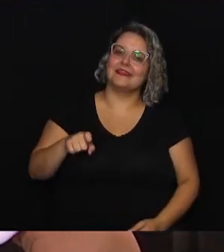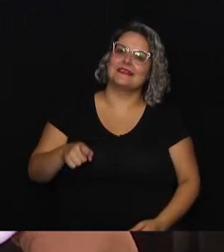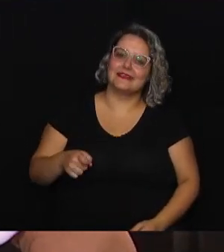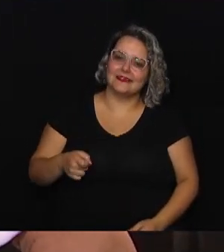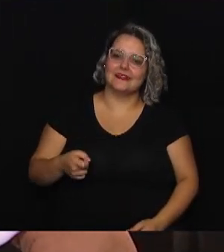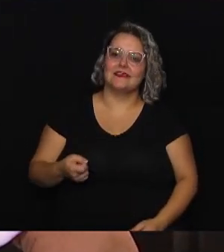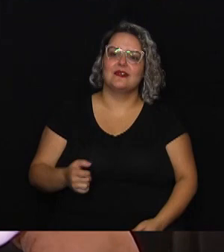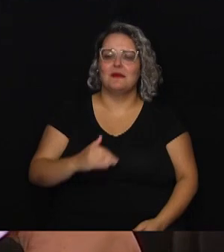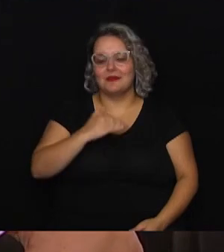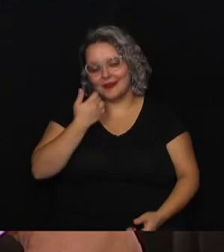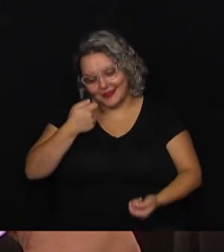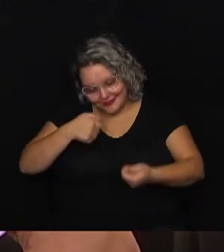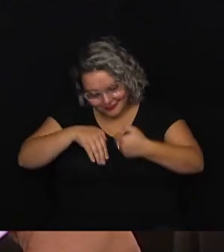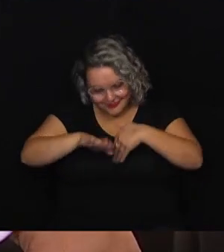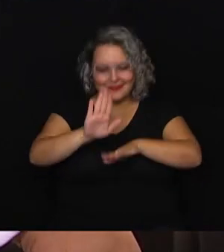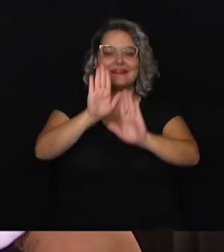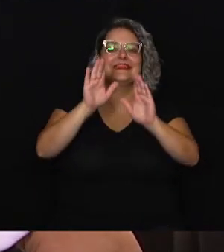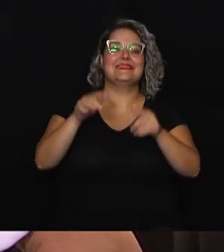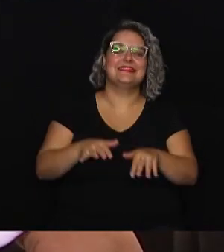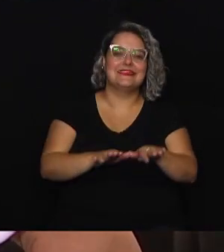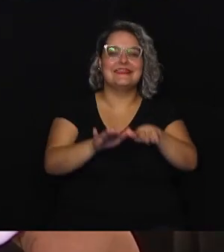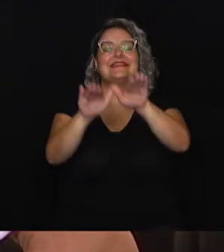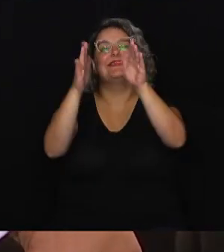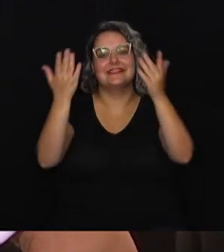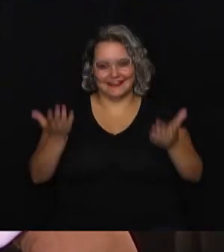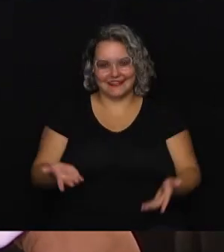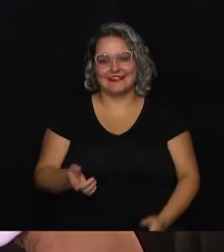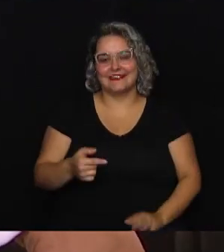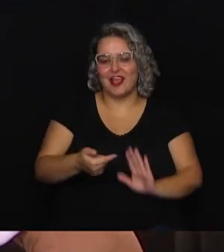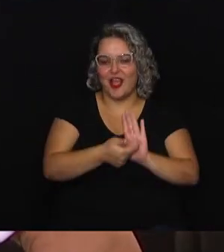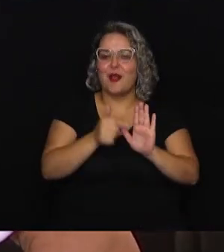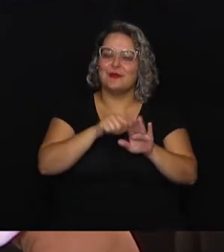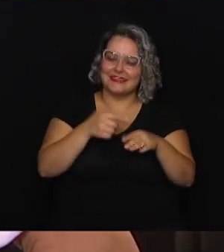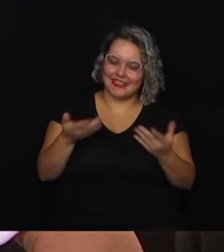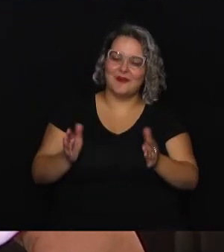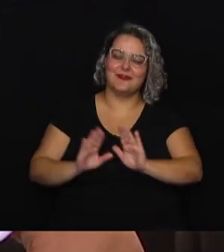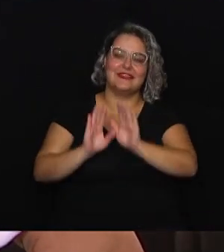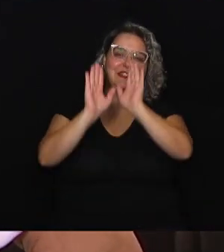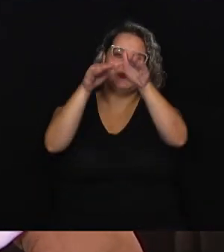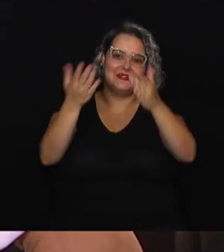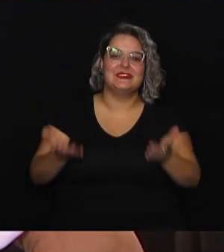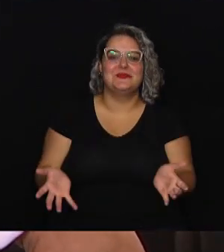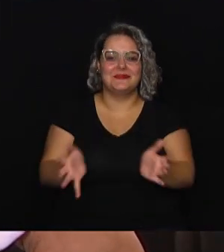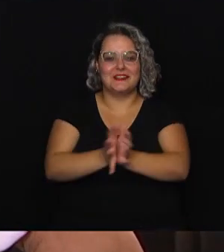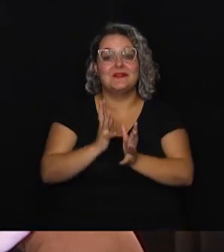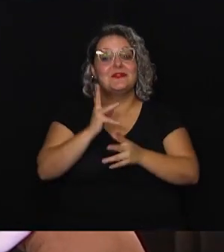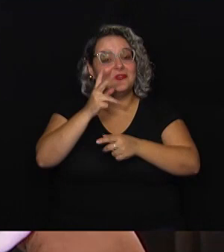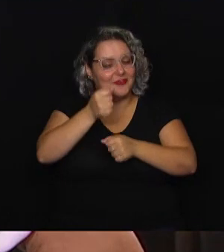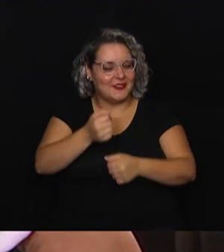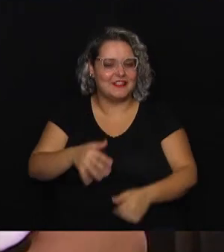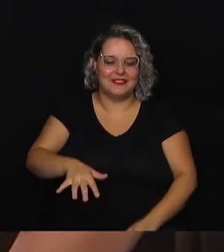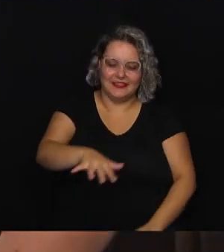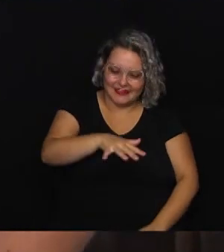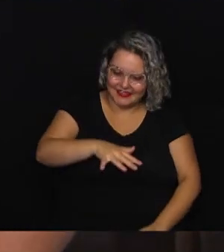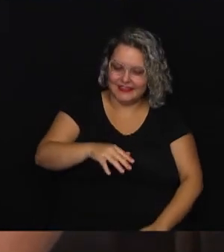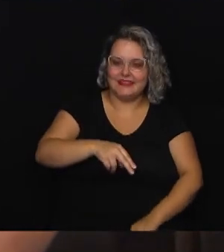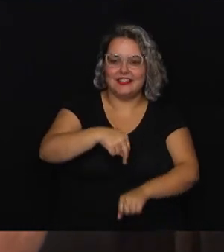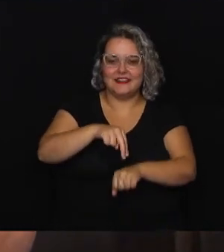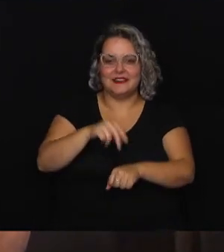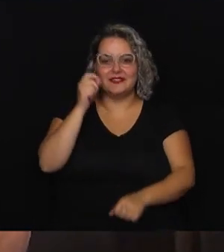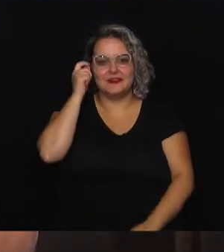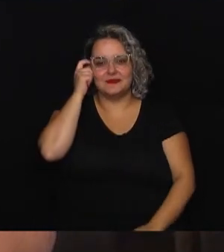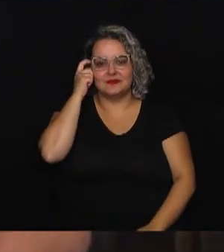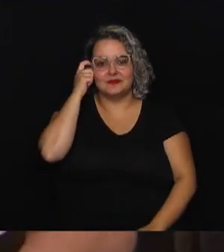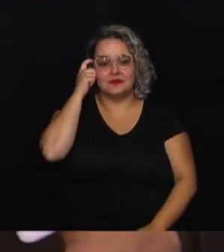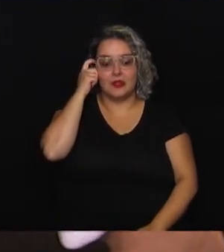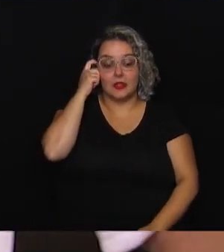e fazer o campineiro inteiro sentir orgulho da equipe jovem e forte que a gente aí está colocando no cenário nacional. Bom, vamos lá, Carlos, o